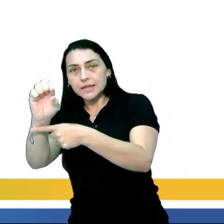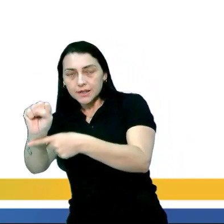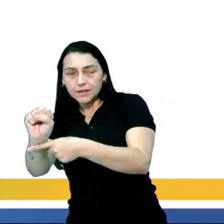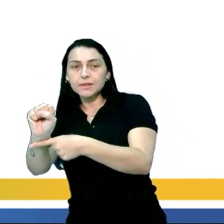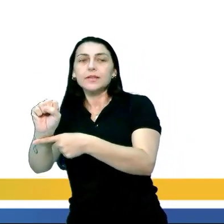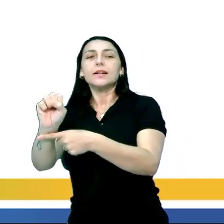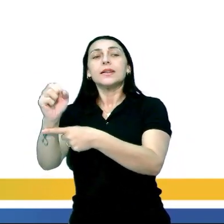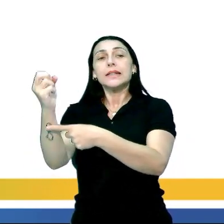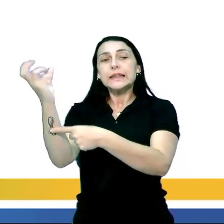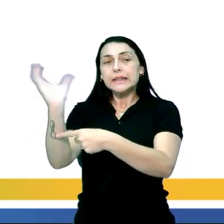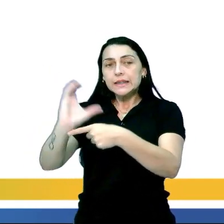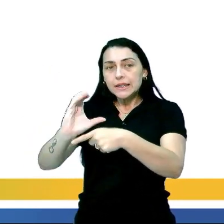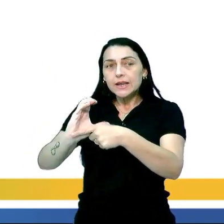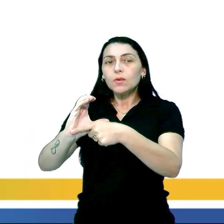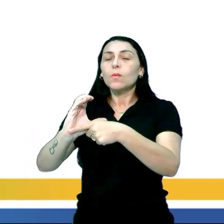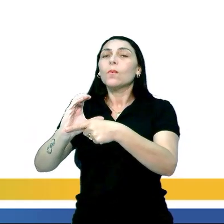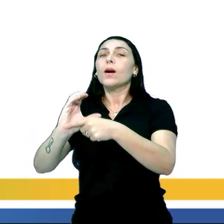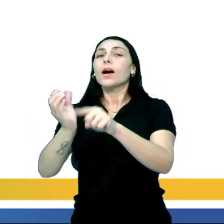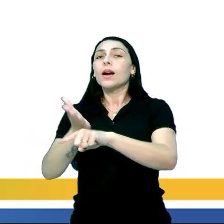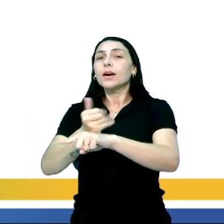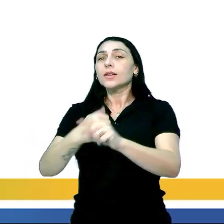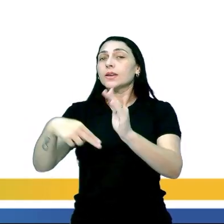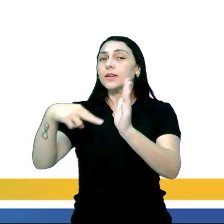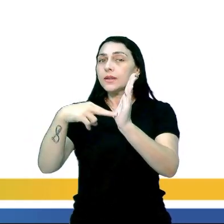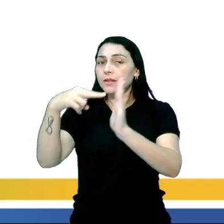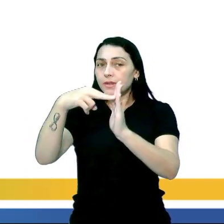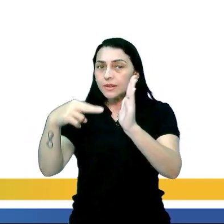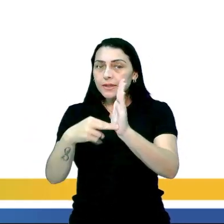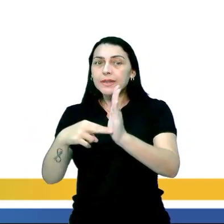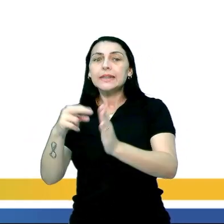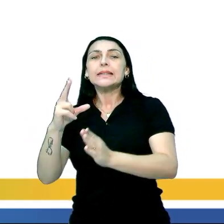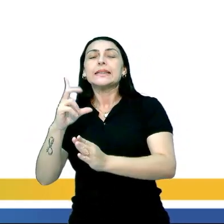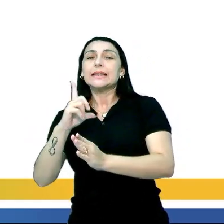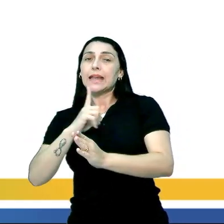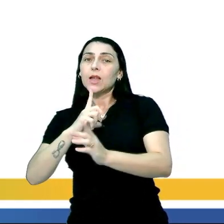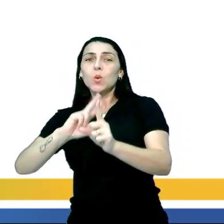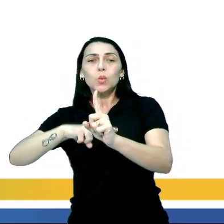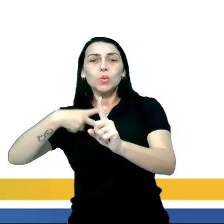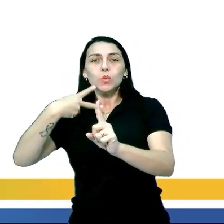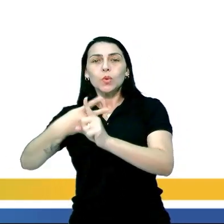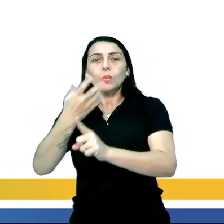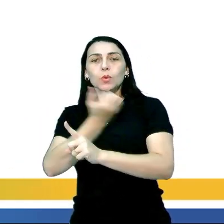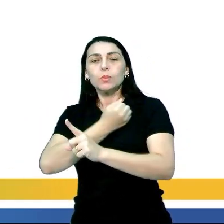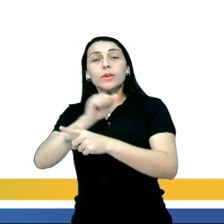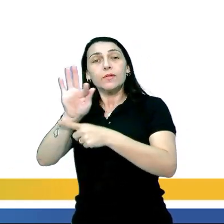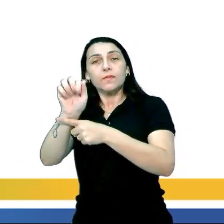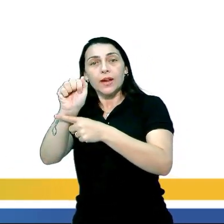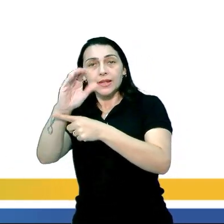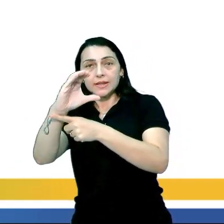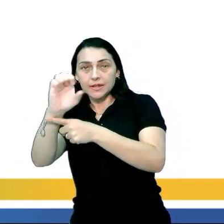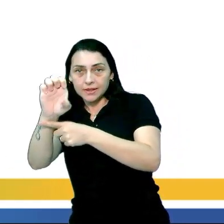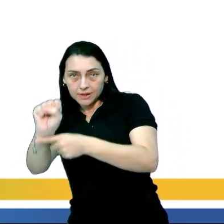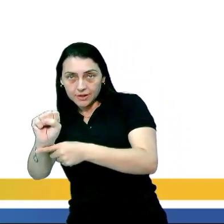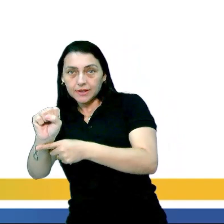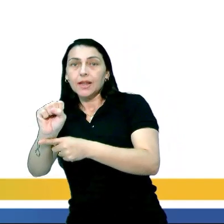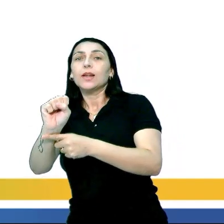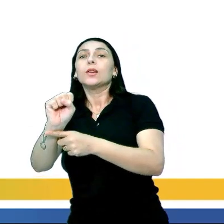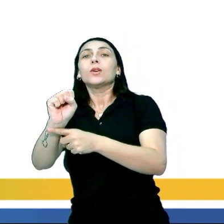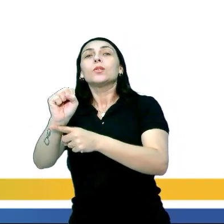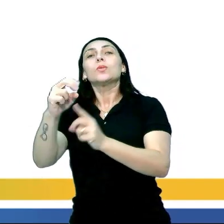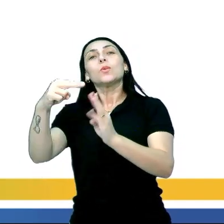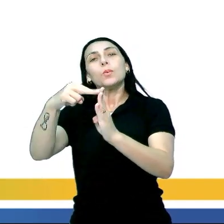faces. Letra C, o antiprisma tem o dobro do número de faces do